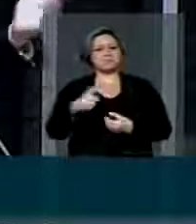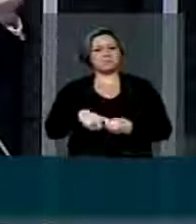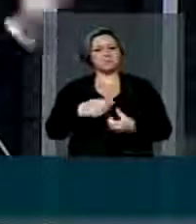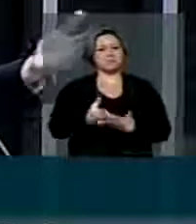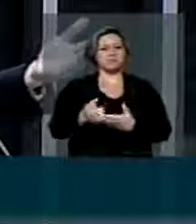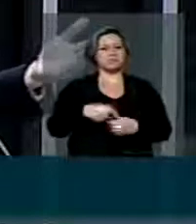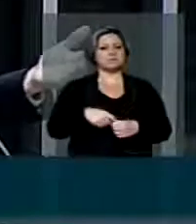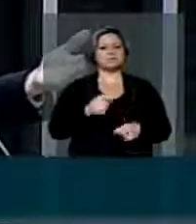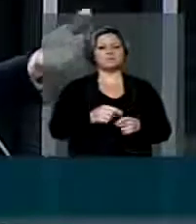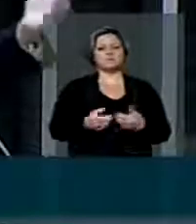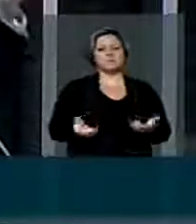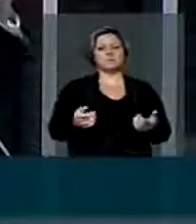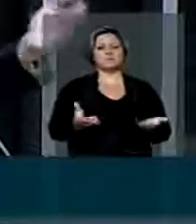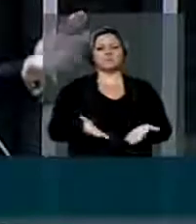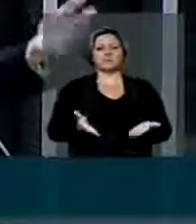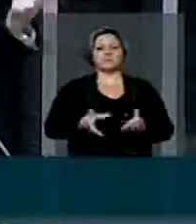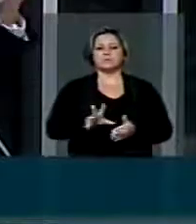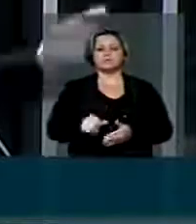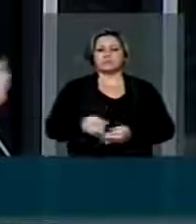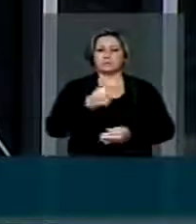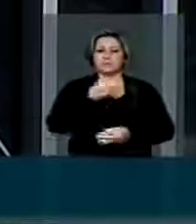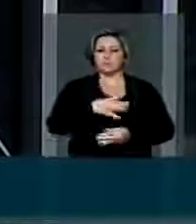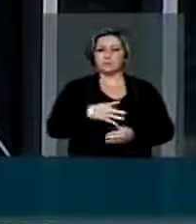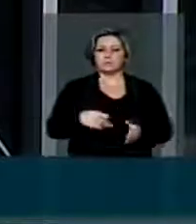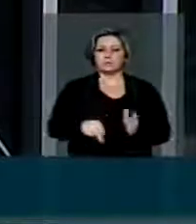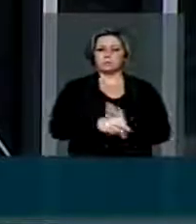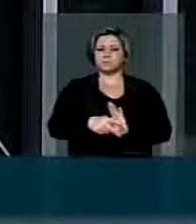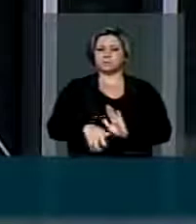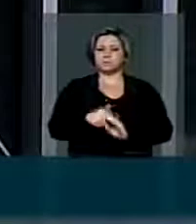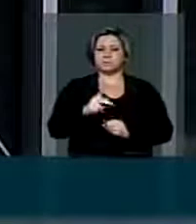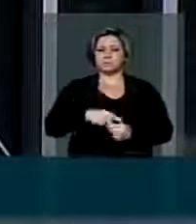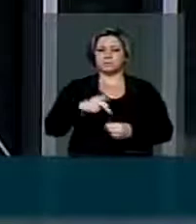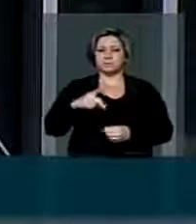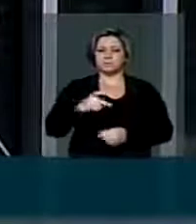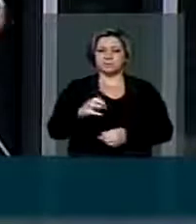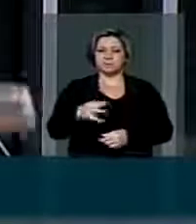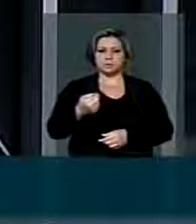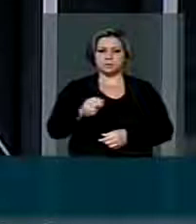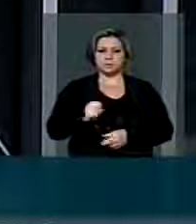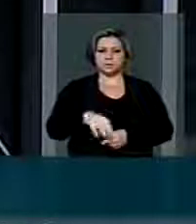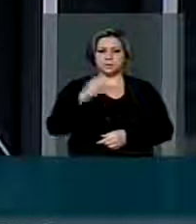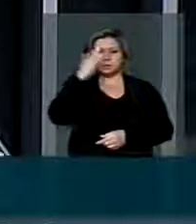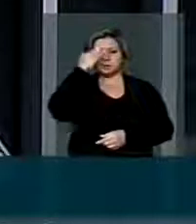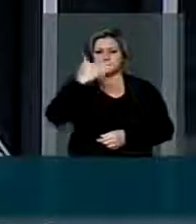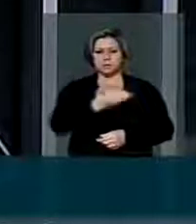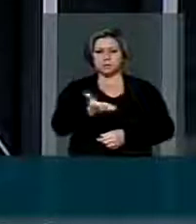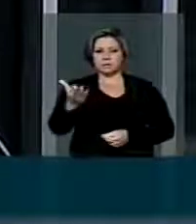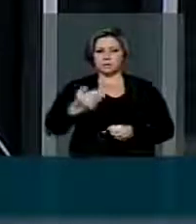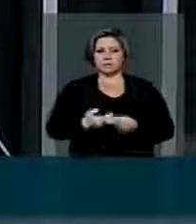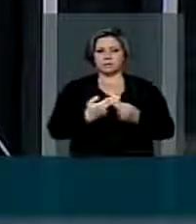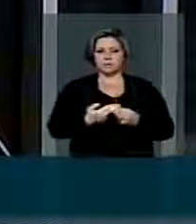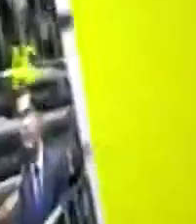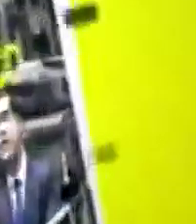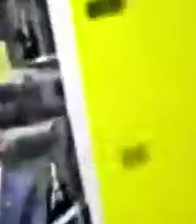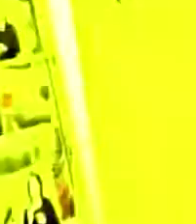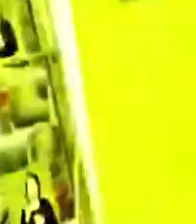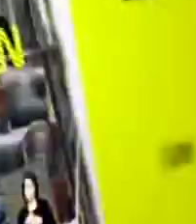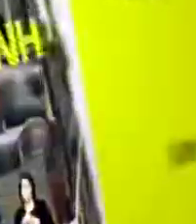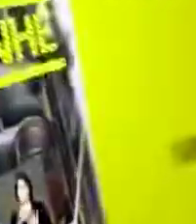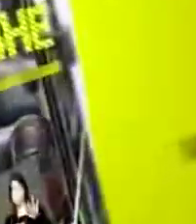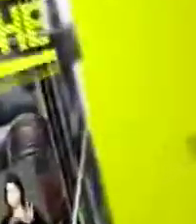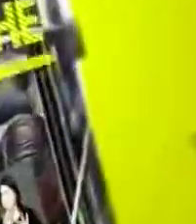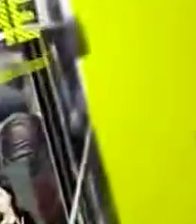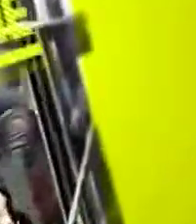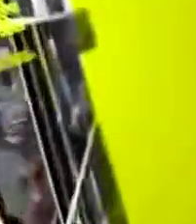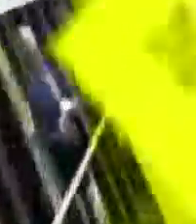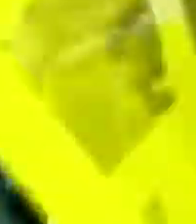transformará, felizmente, numa boa aquisição por parte da Petrobras. Agradeço, presidente, a paciência. Que